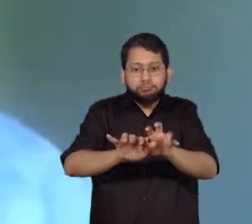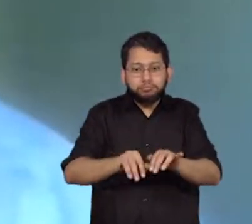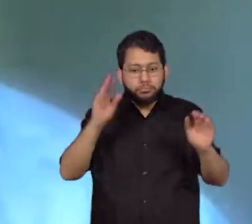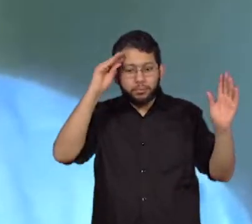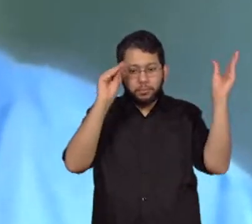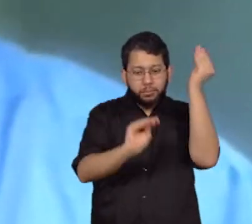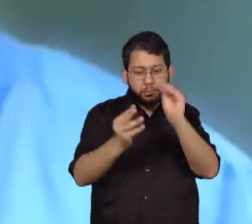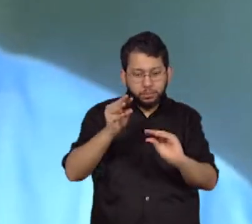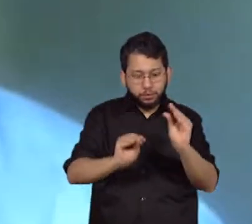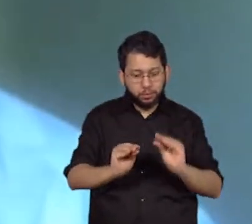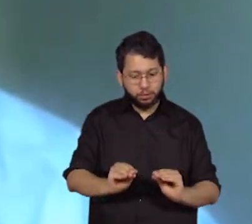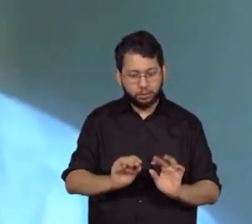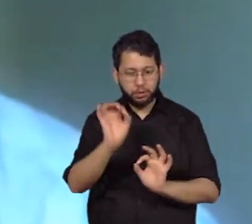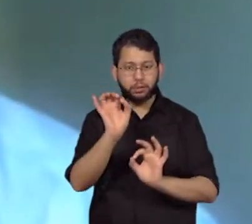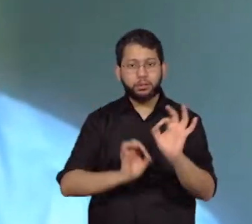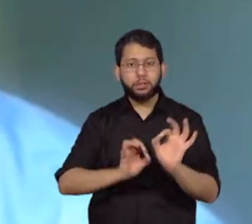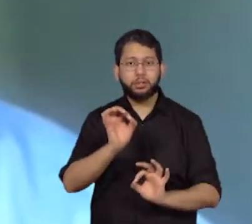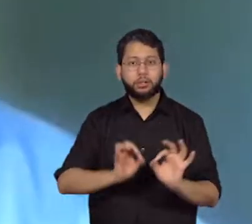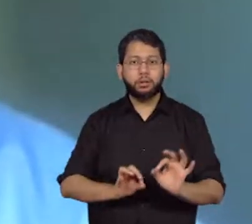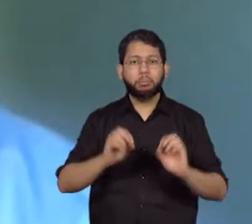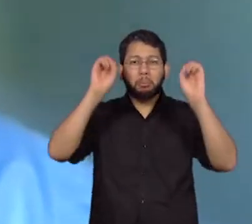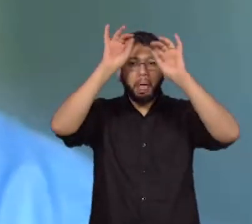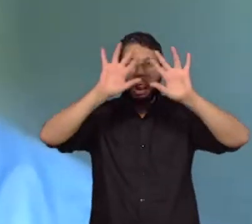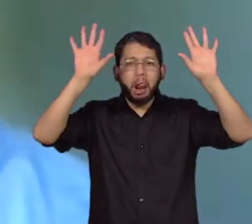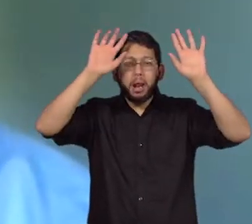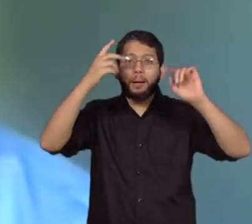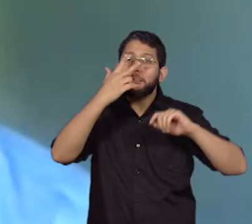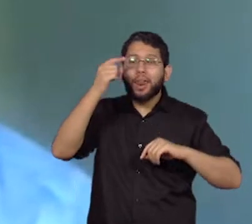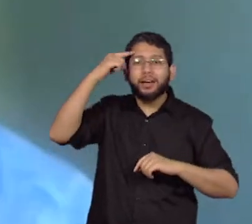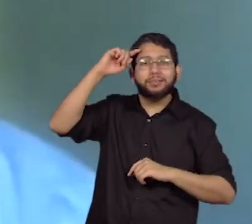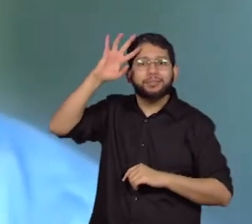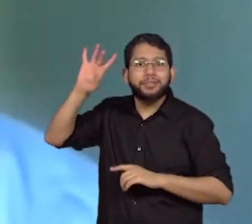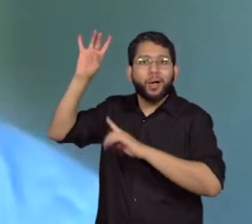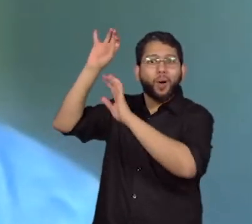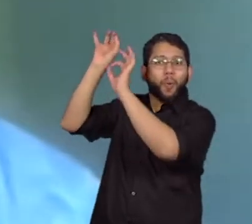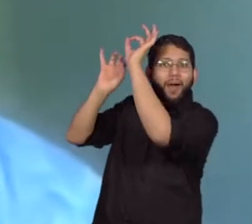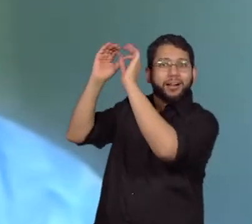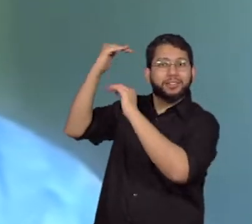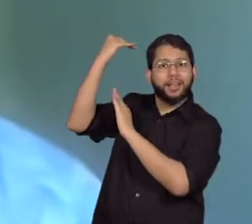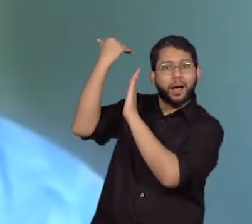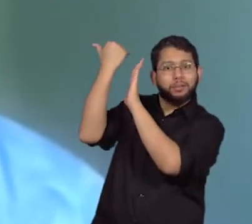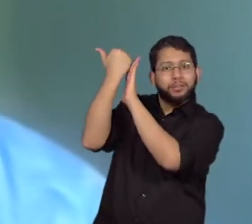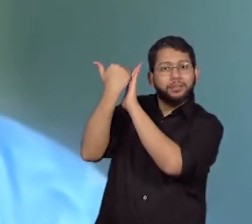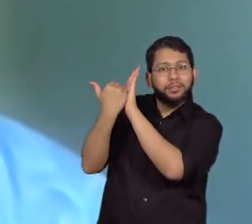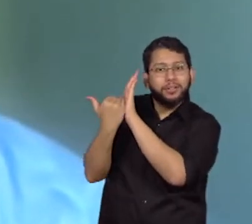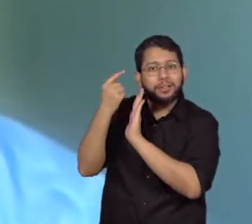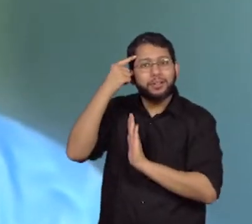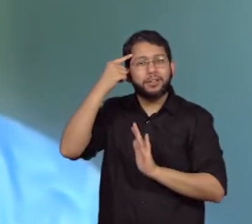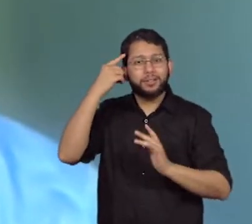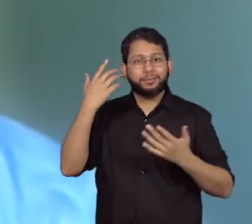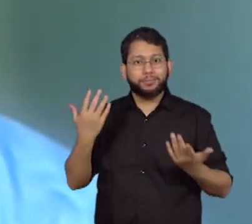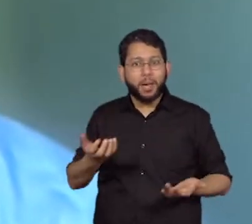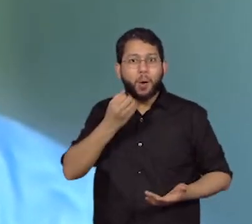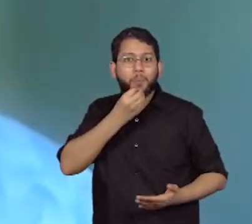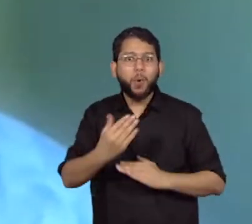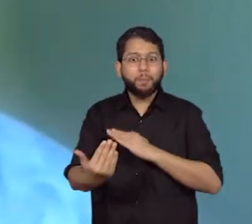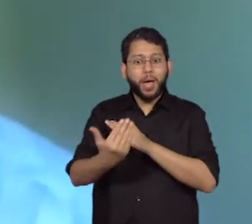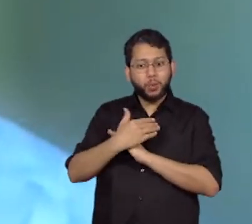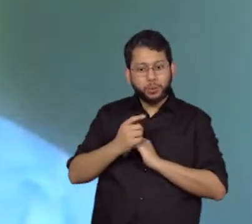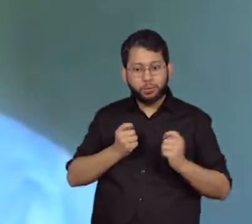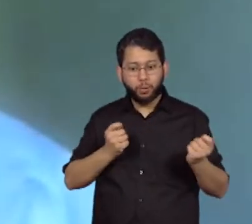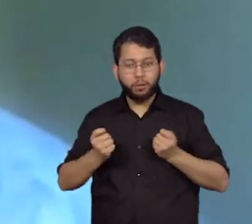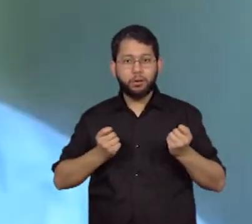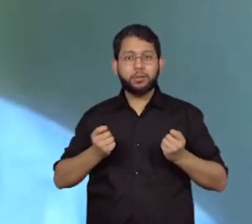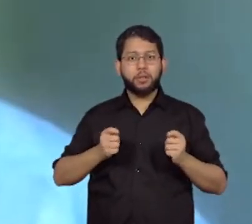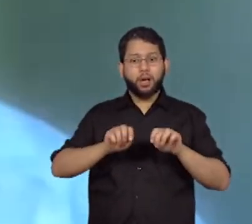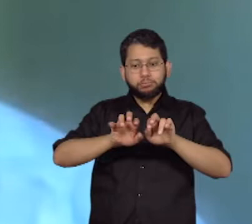escrita. Para mim, hoje, escrever as colunas também é um exercício de organizar as ideias. É um exercício intelectual,